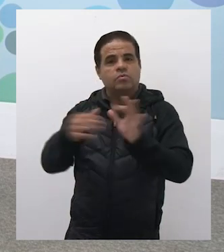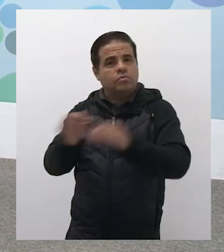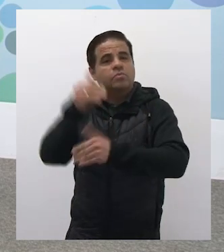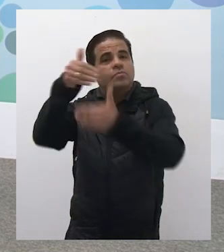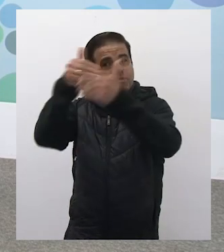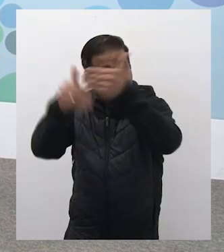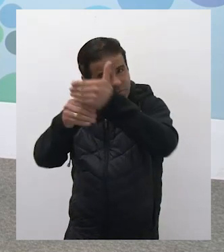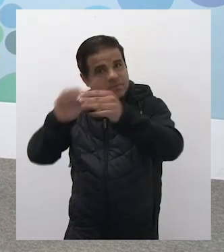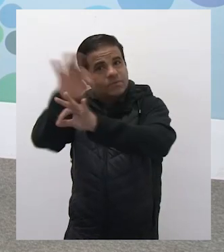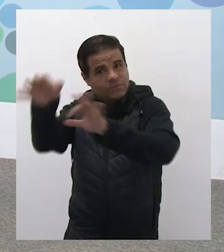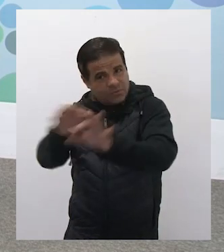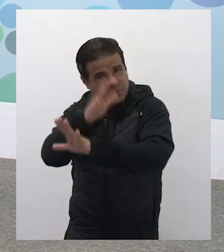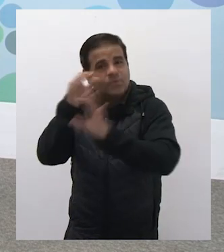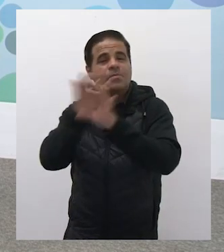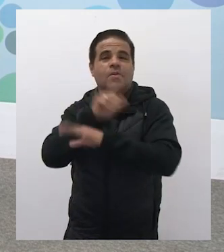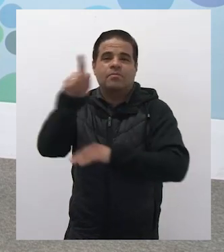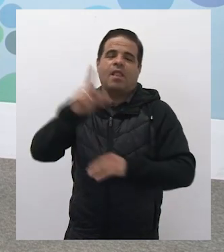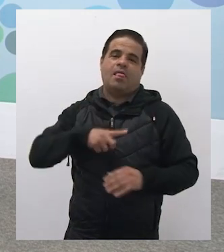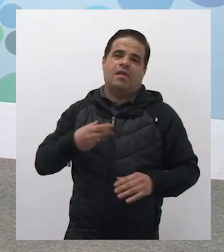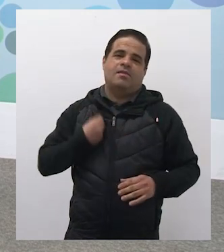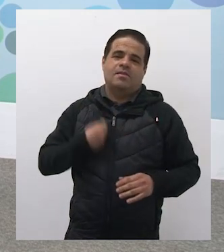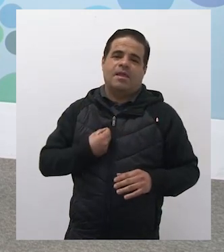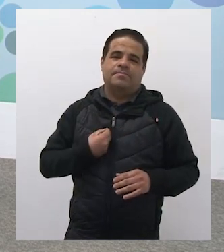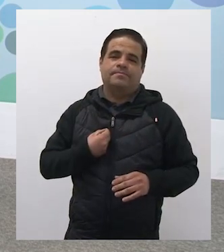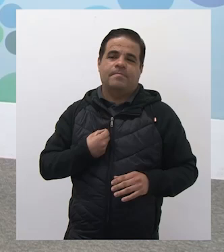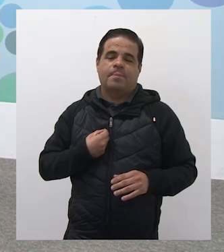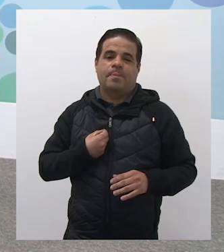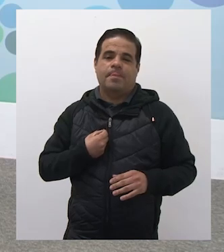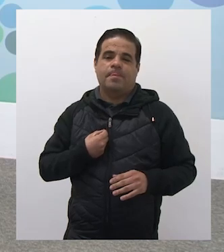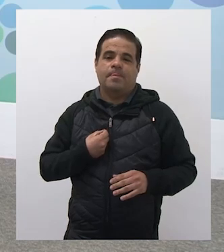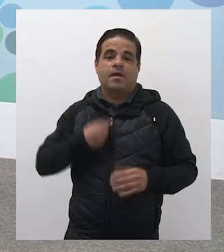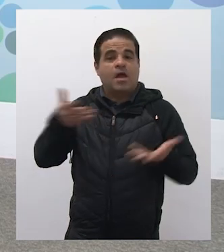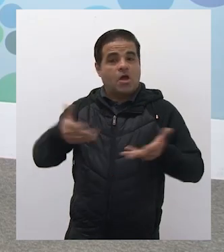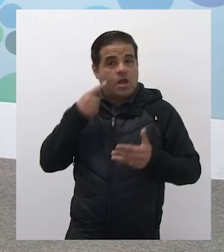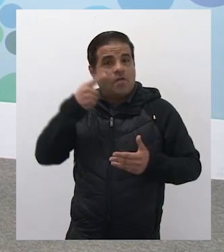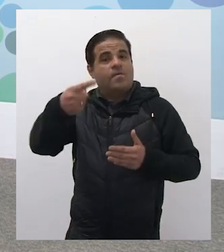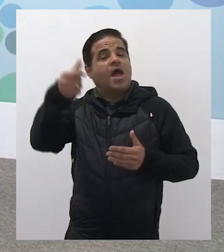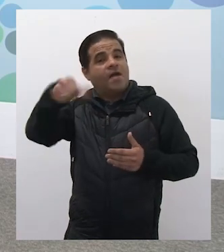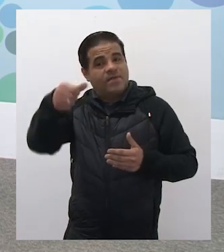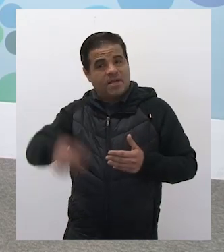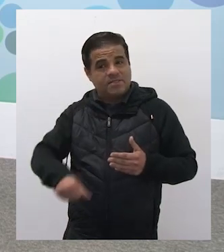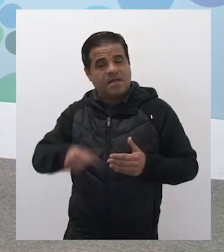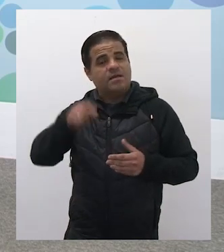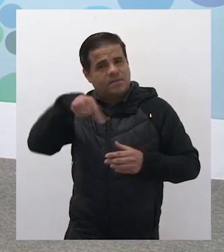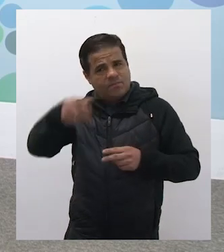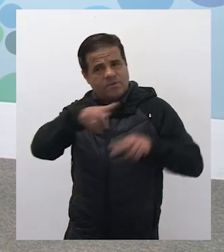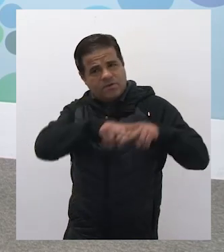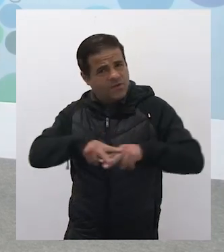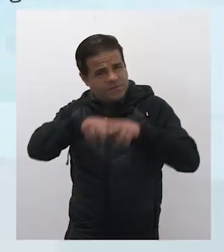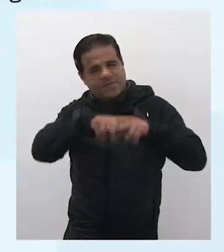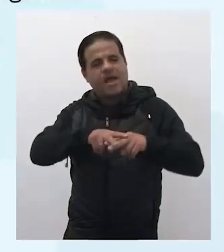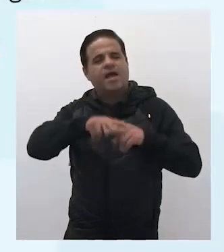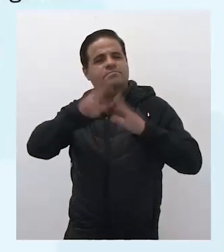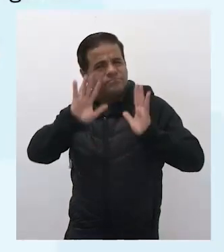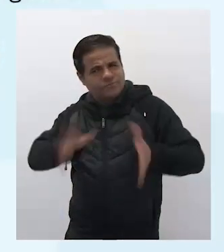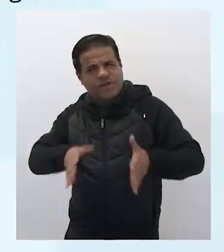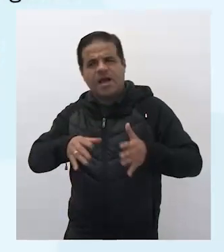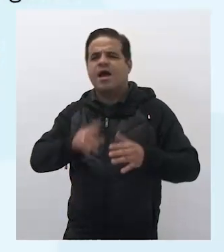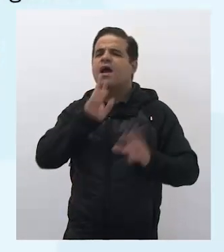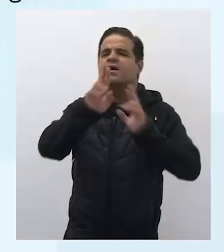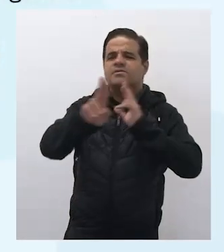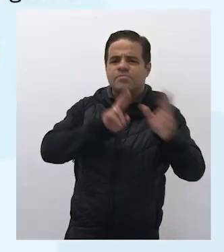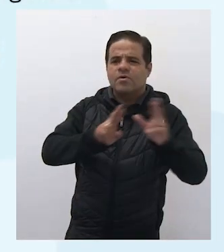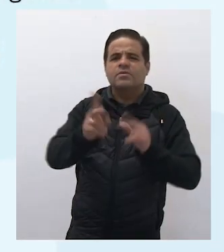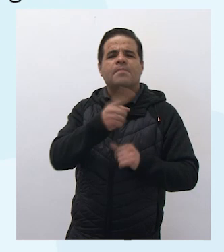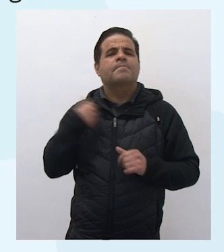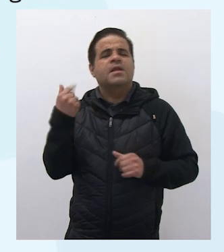para vocês. É verdade. E aí vamos para a nossa avaliação, né? Depois de revisitar o diário de bordo, então responda lá